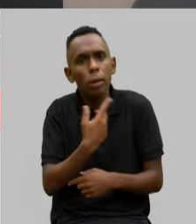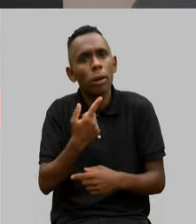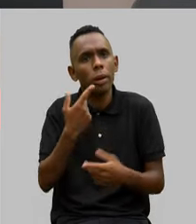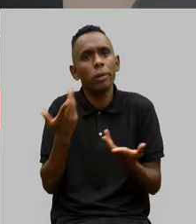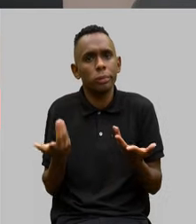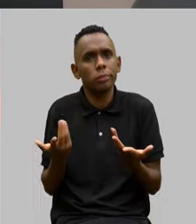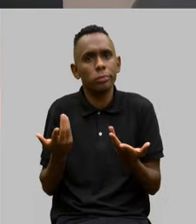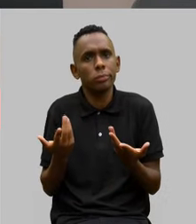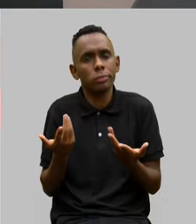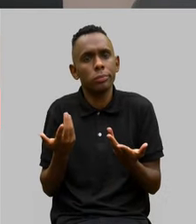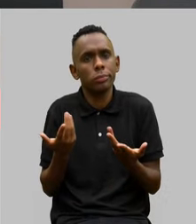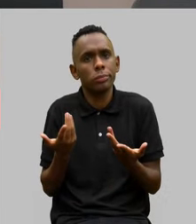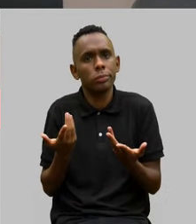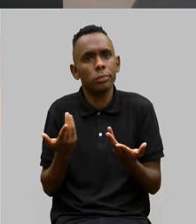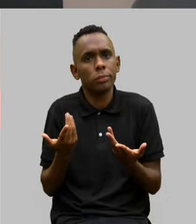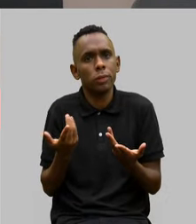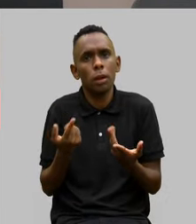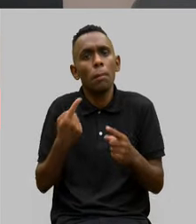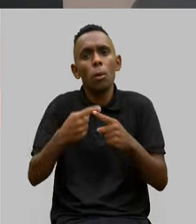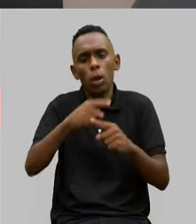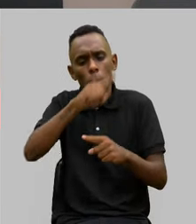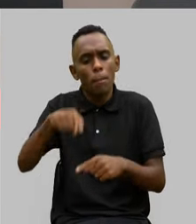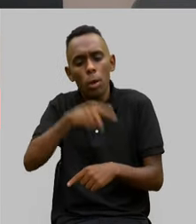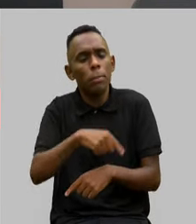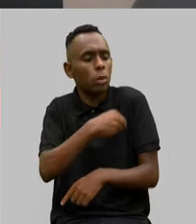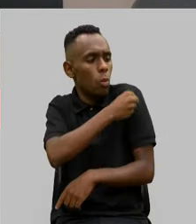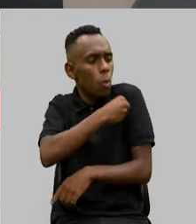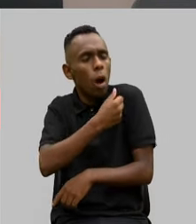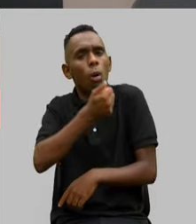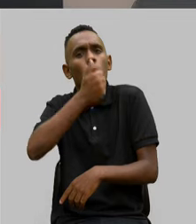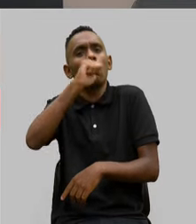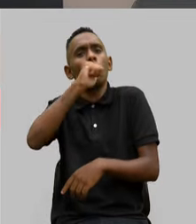não Por que não proibir o